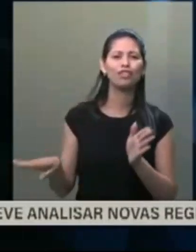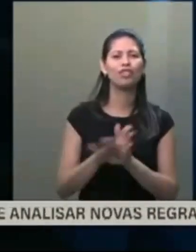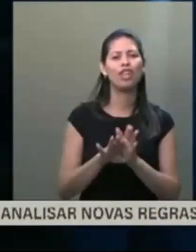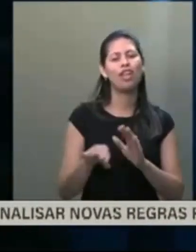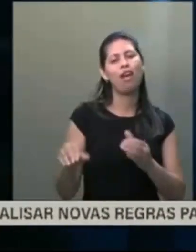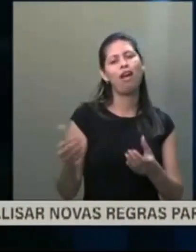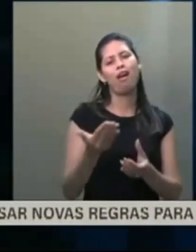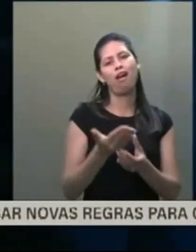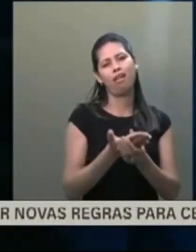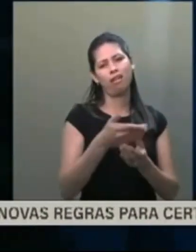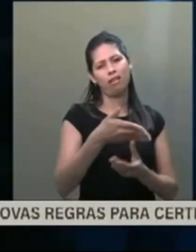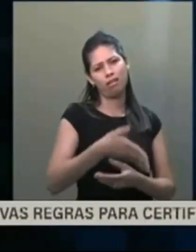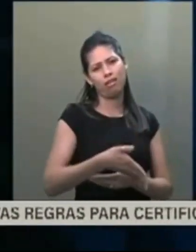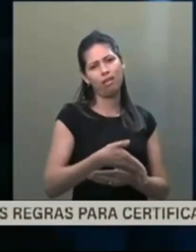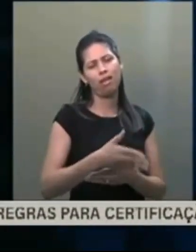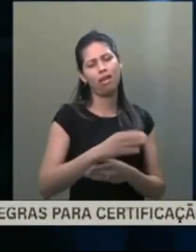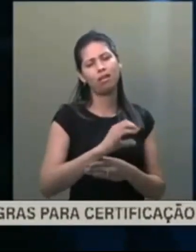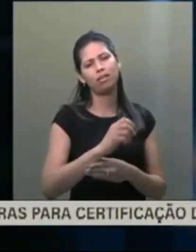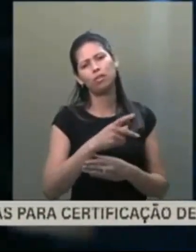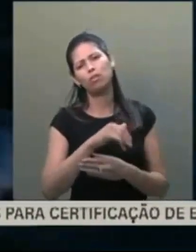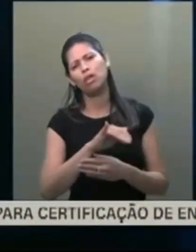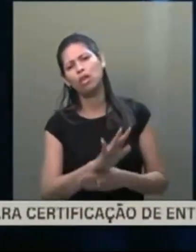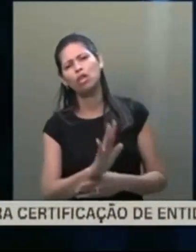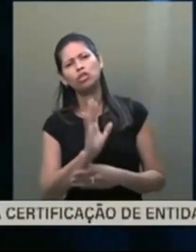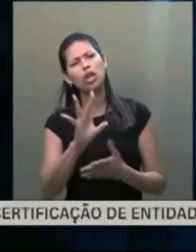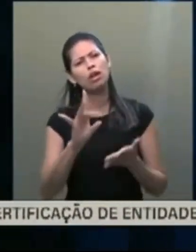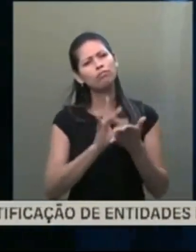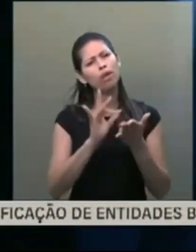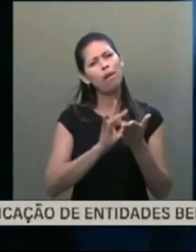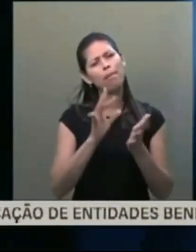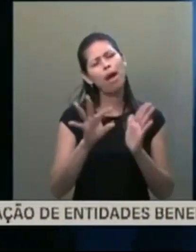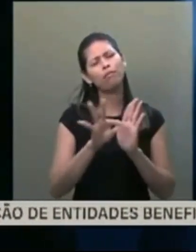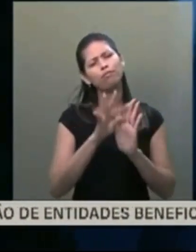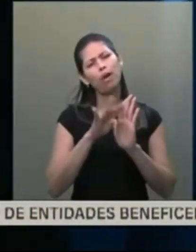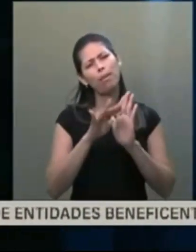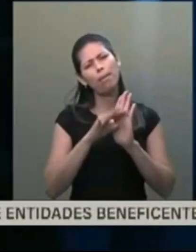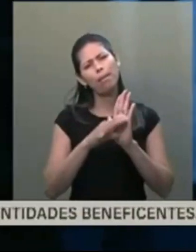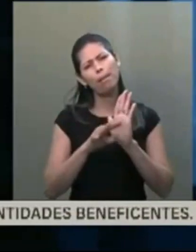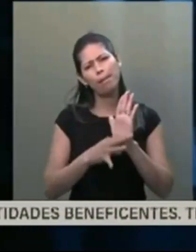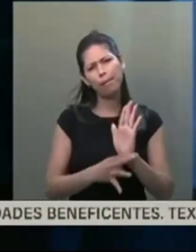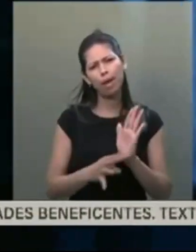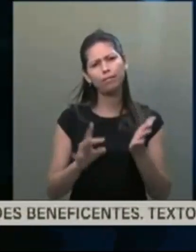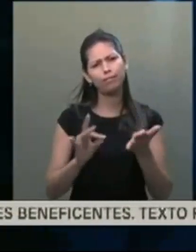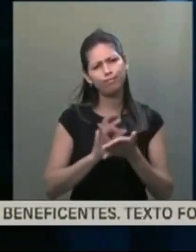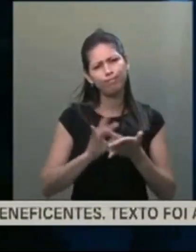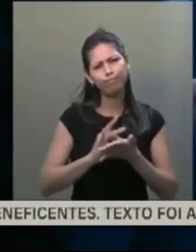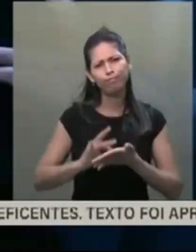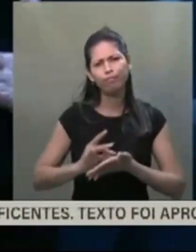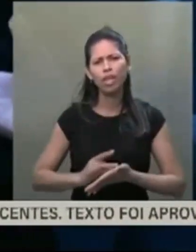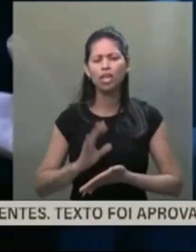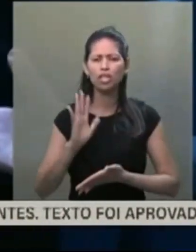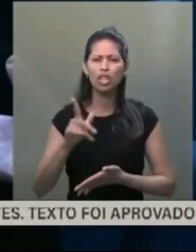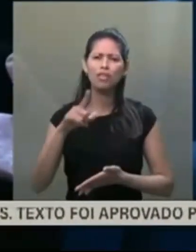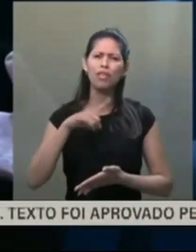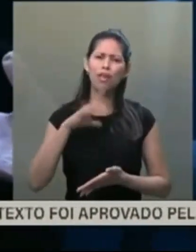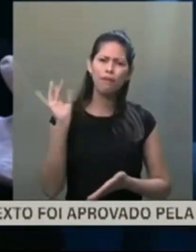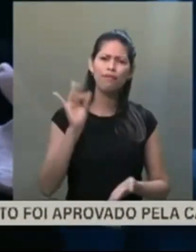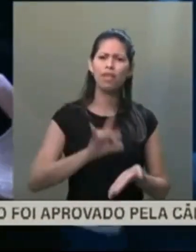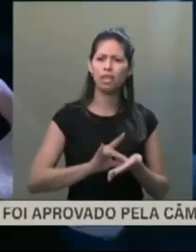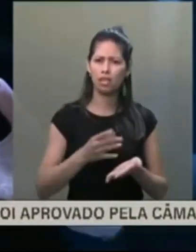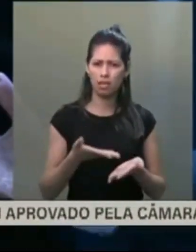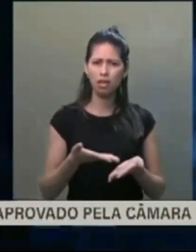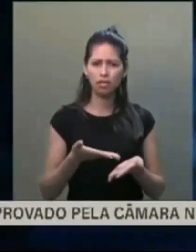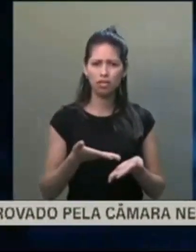ter as assinaturas na Câmara. Porque o que disse o presidente da Câmara ontem sobre este indiciamento é verdadeiro.